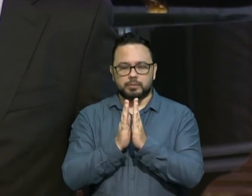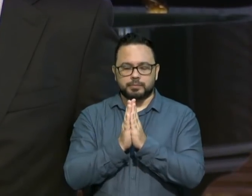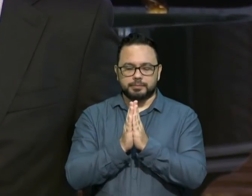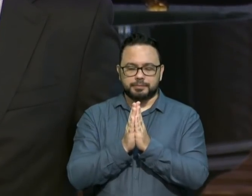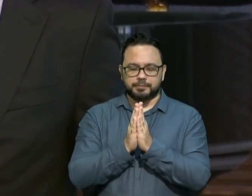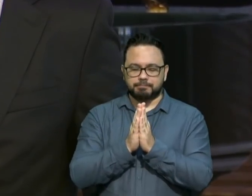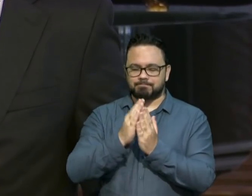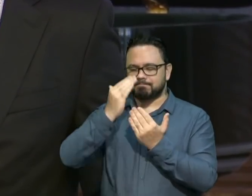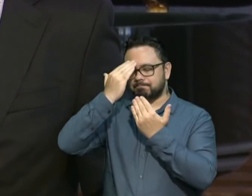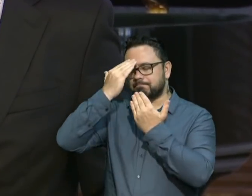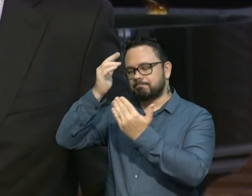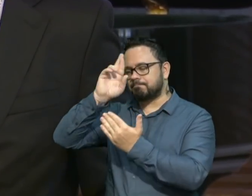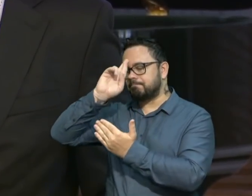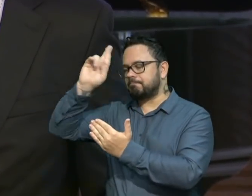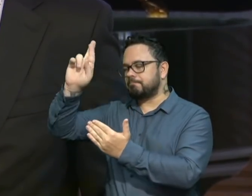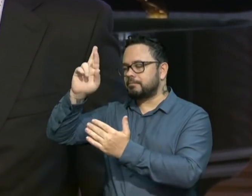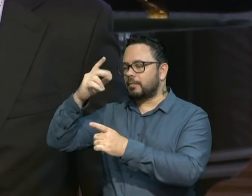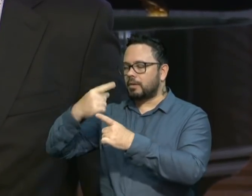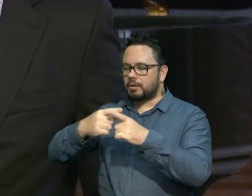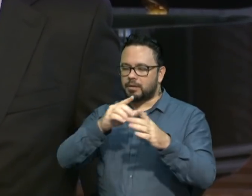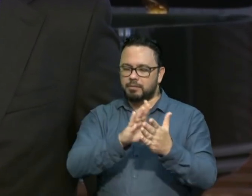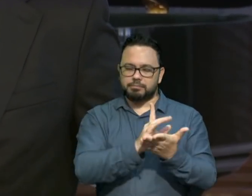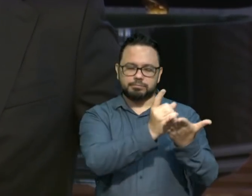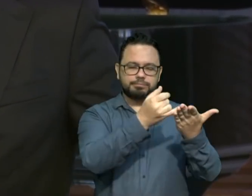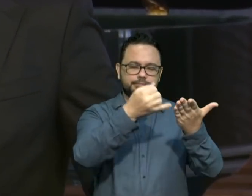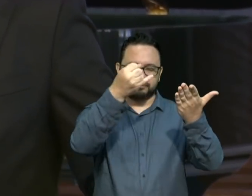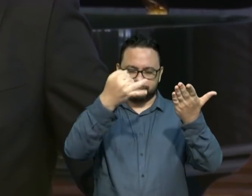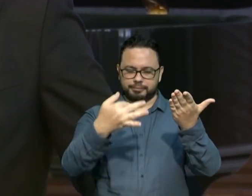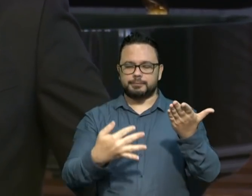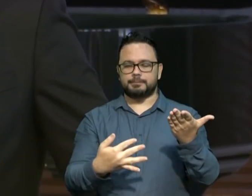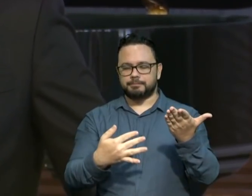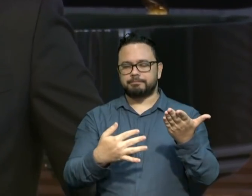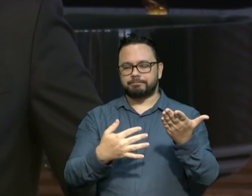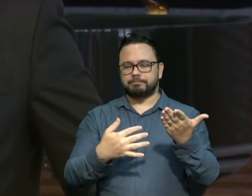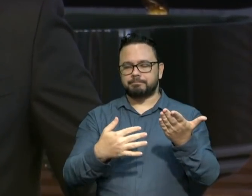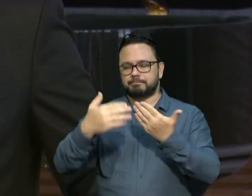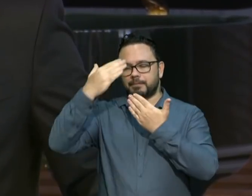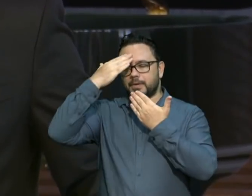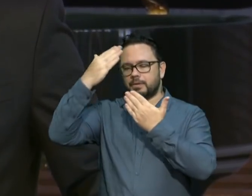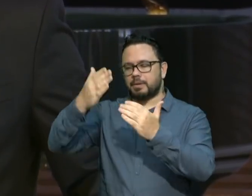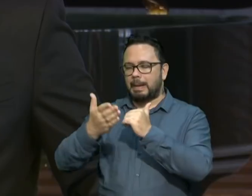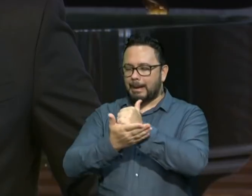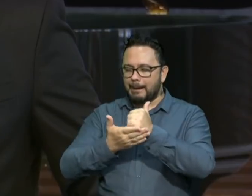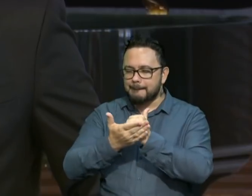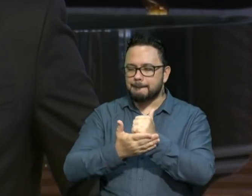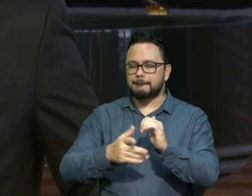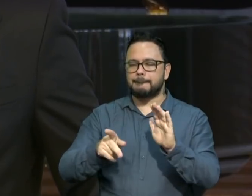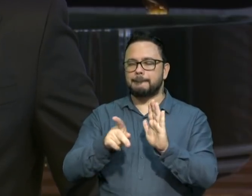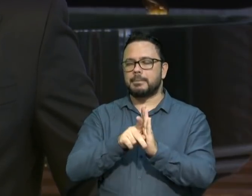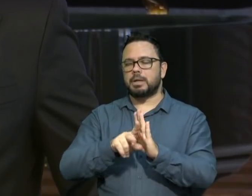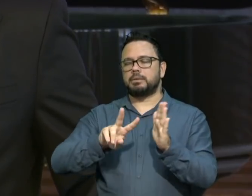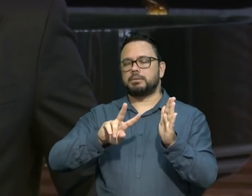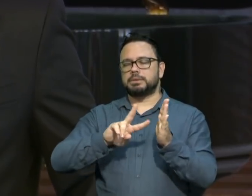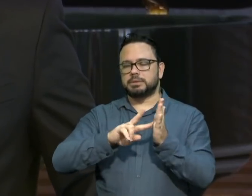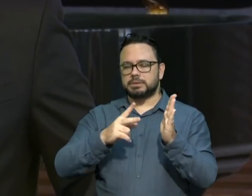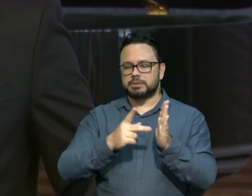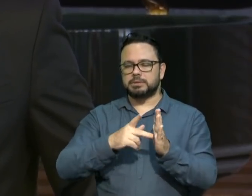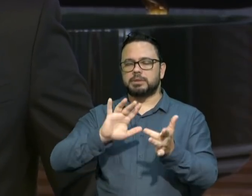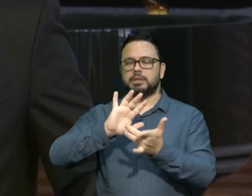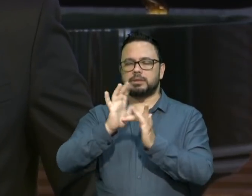obrigado Senhor por tua palavra e obrigado pela essência do evangelho que a cruz de Cristo